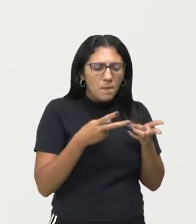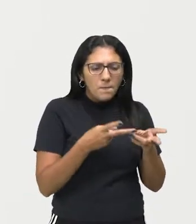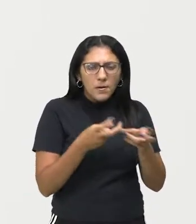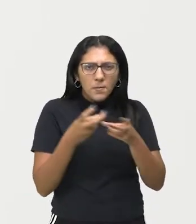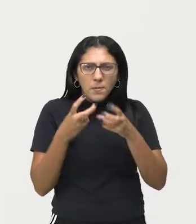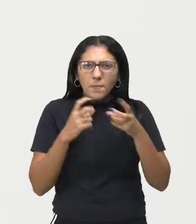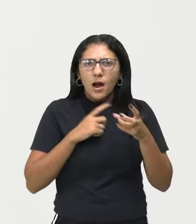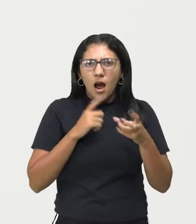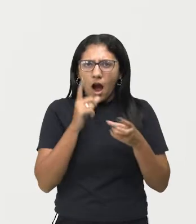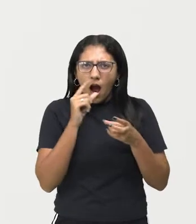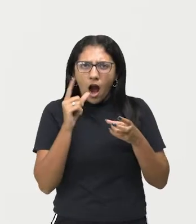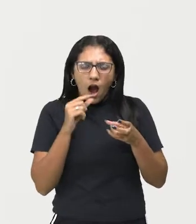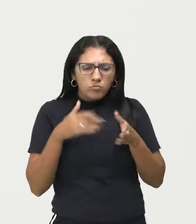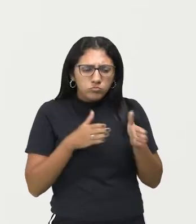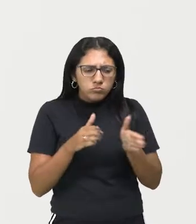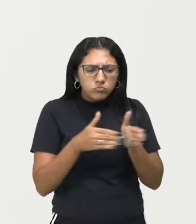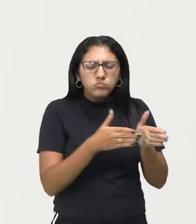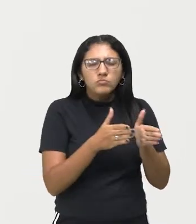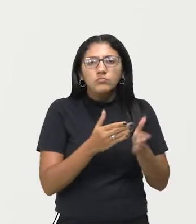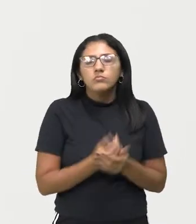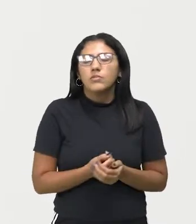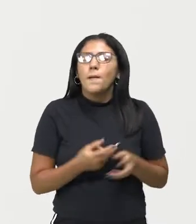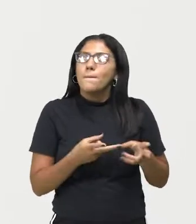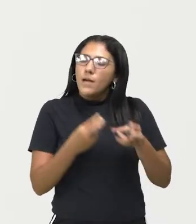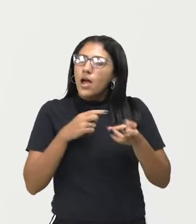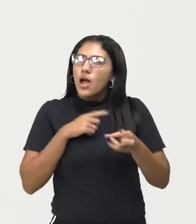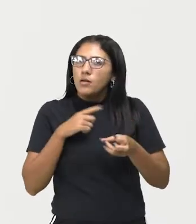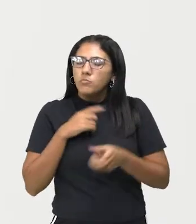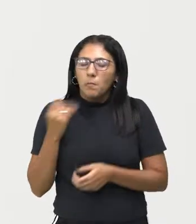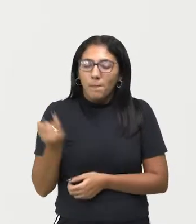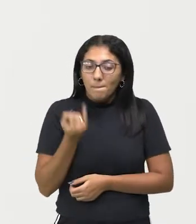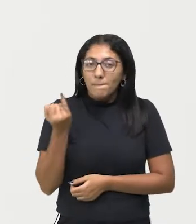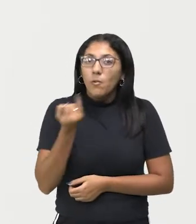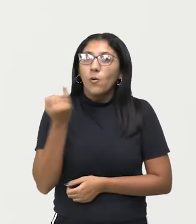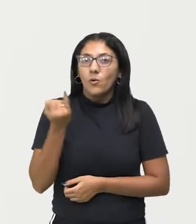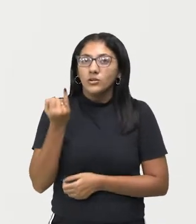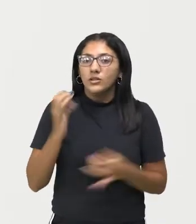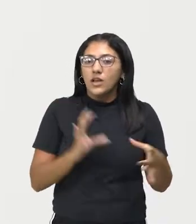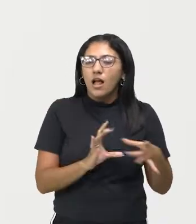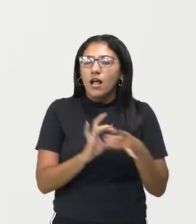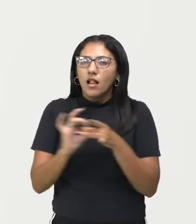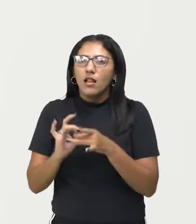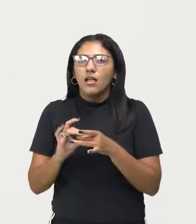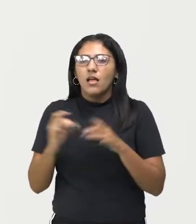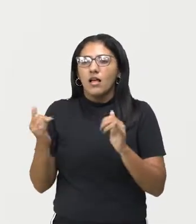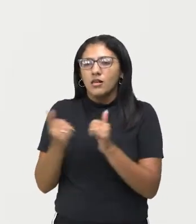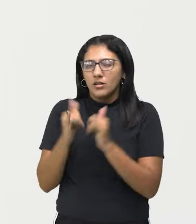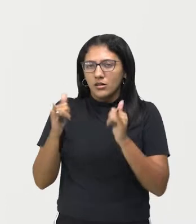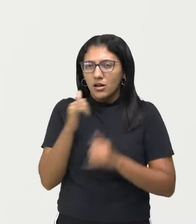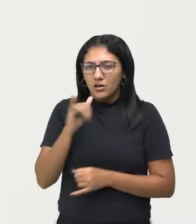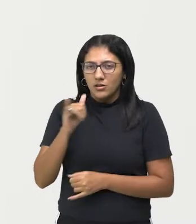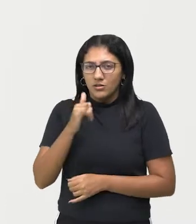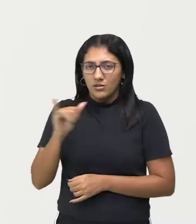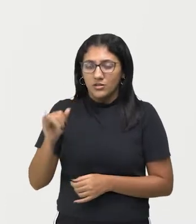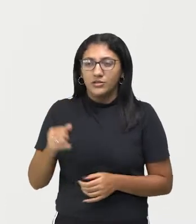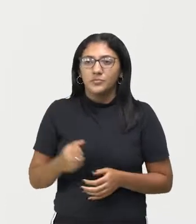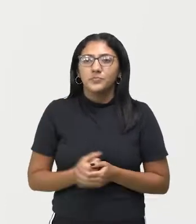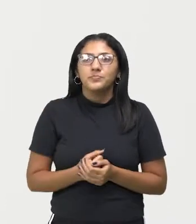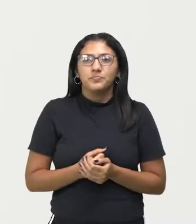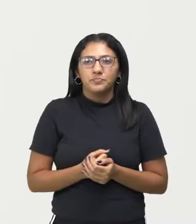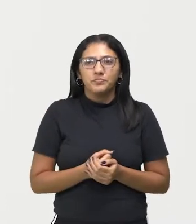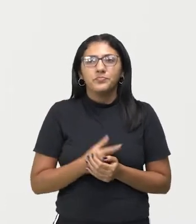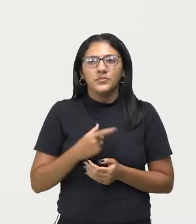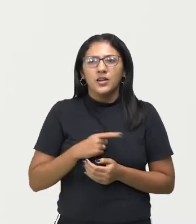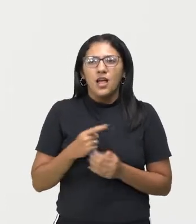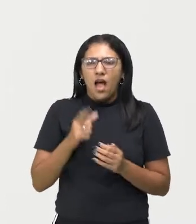esse volume de água, há um potencial muito bom para a geração de energia hidrelétrica. Graças às